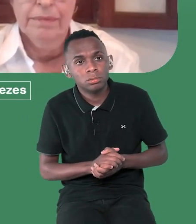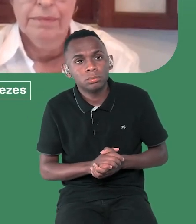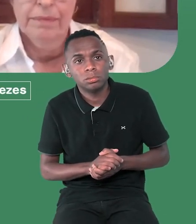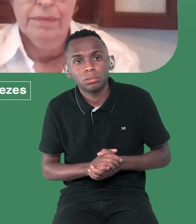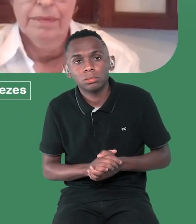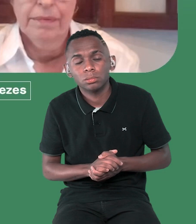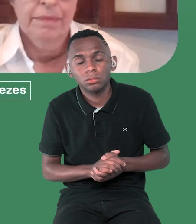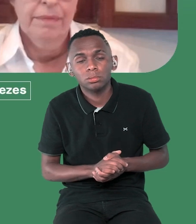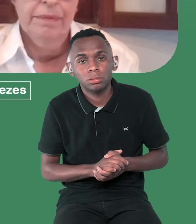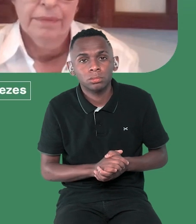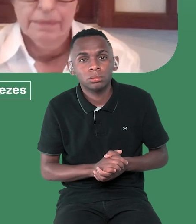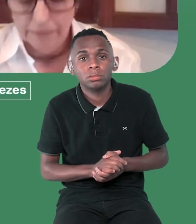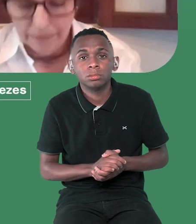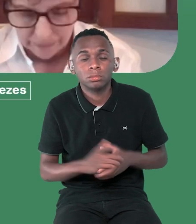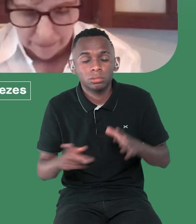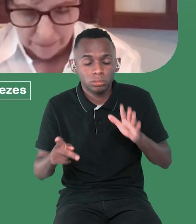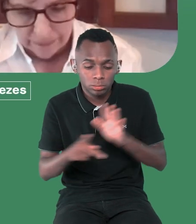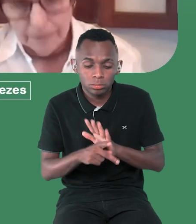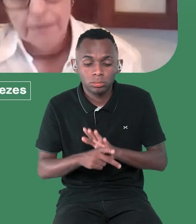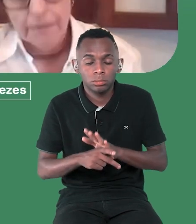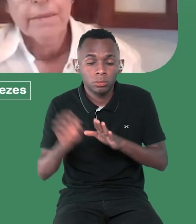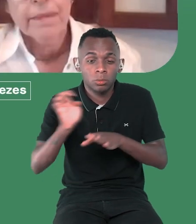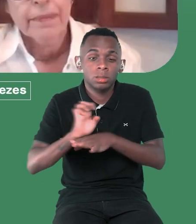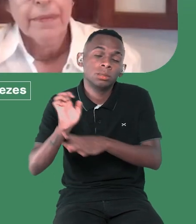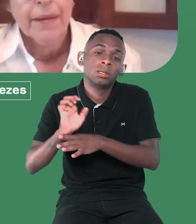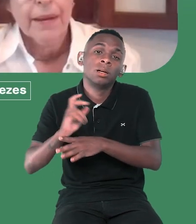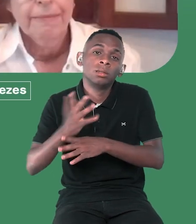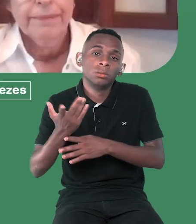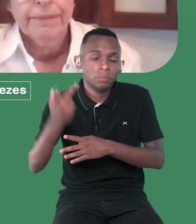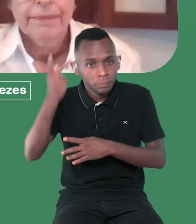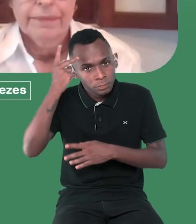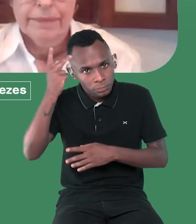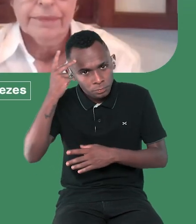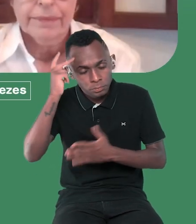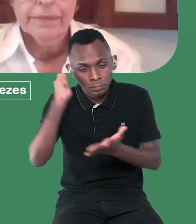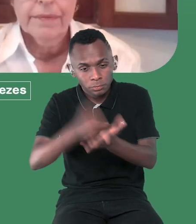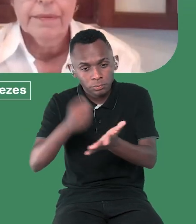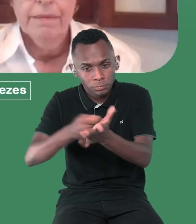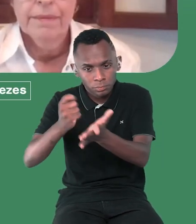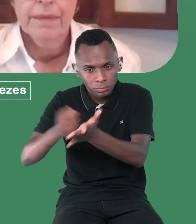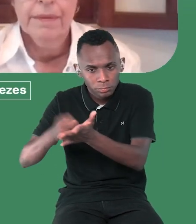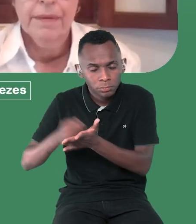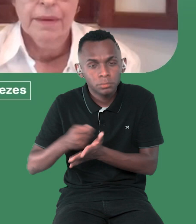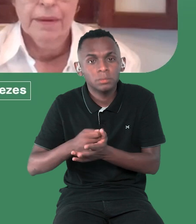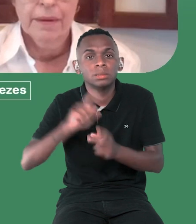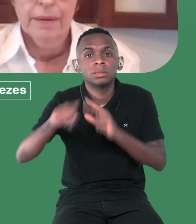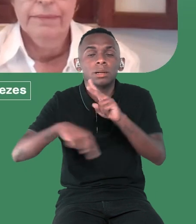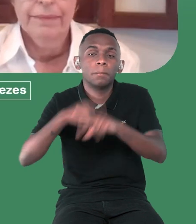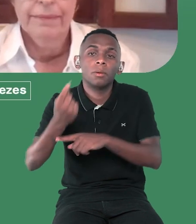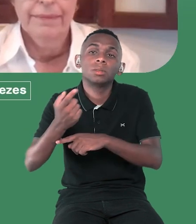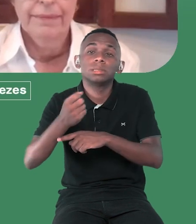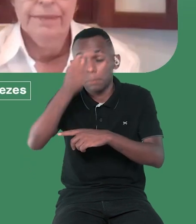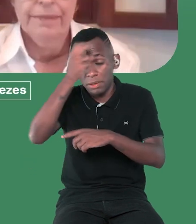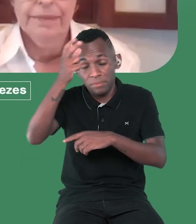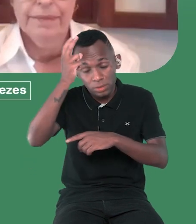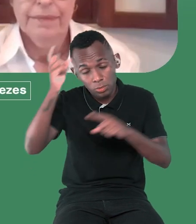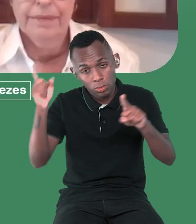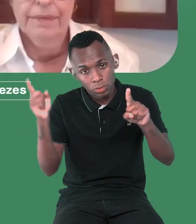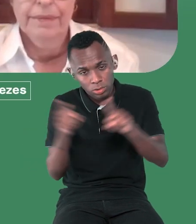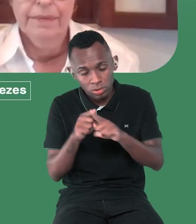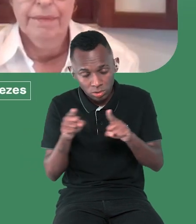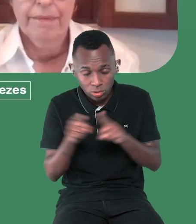bem expressiva, feita pelo Estado de São Paulo, depois ele entrou em Curitiba, depois ele entrou no kit literário da prefeitura, eu acabei preparando para